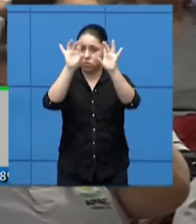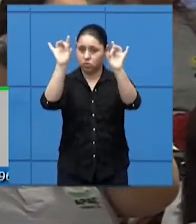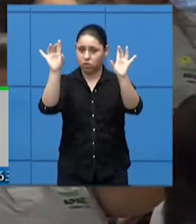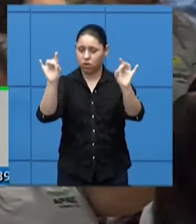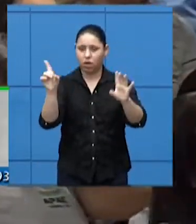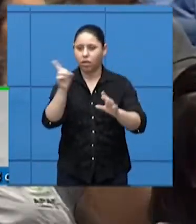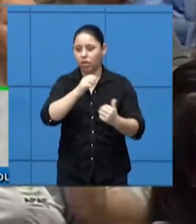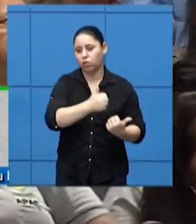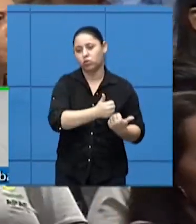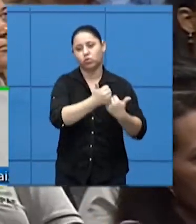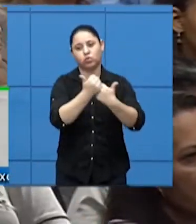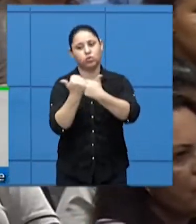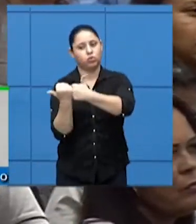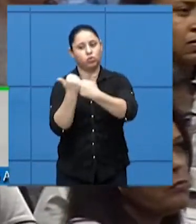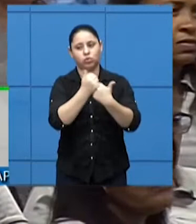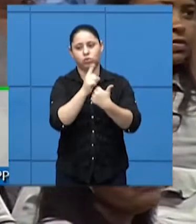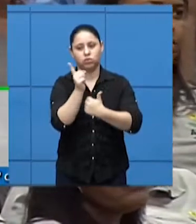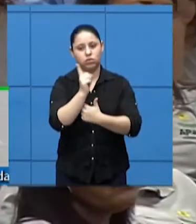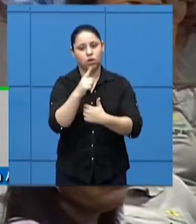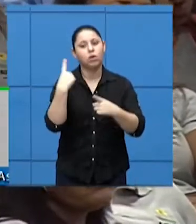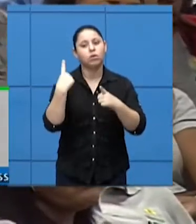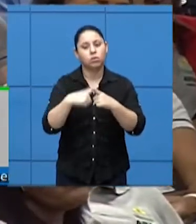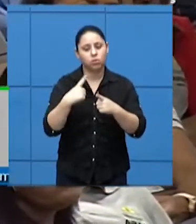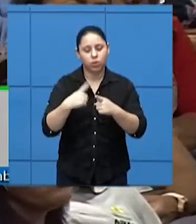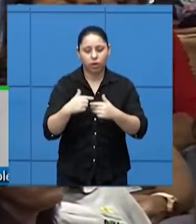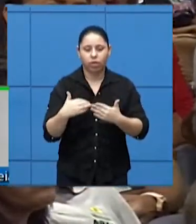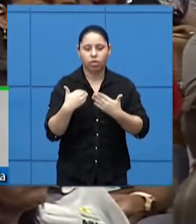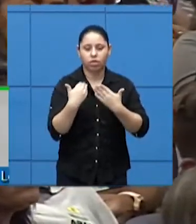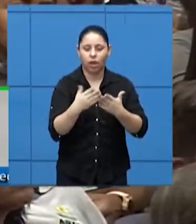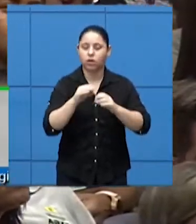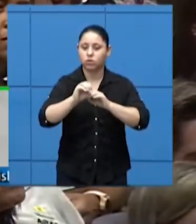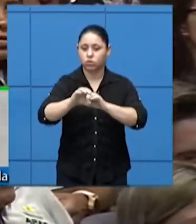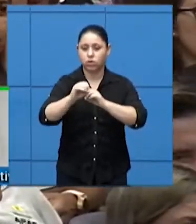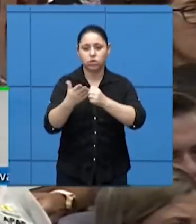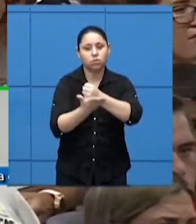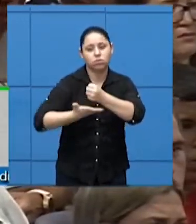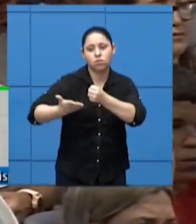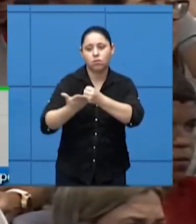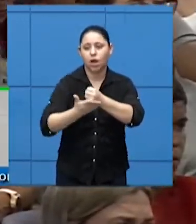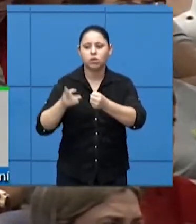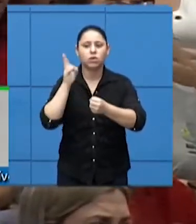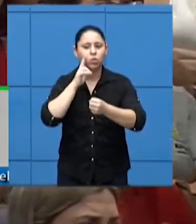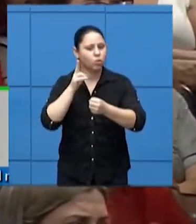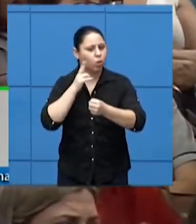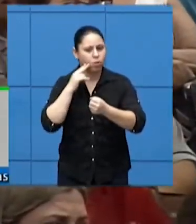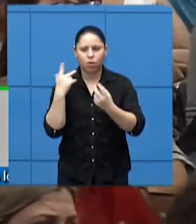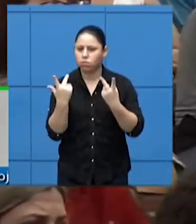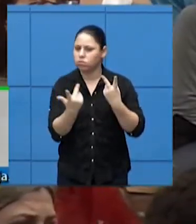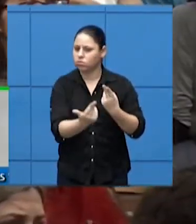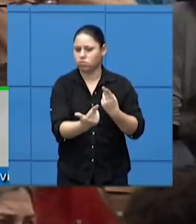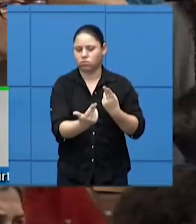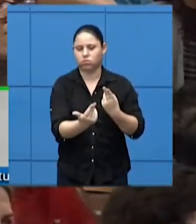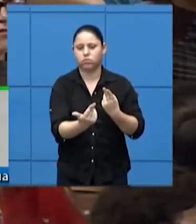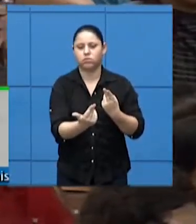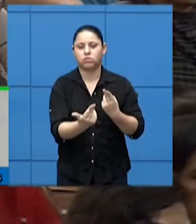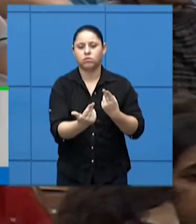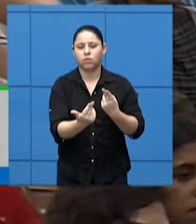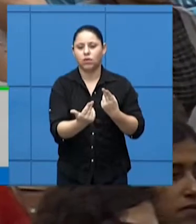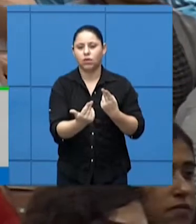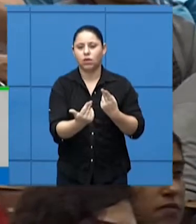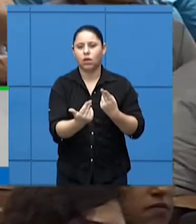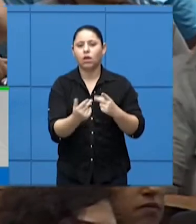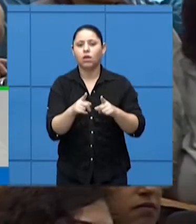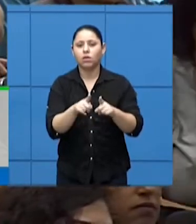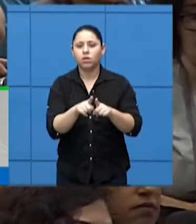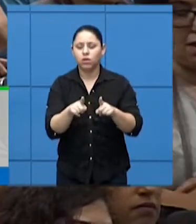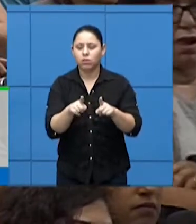não substitutiva, porque oferece a educação básica, não deixa de oferecer educação básica, a educação de